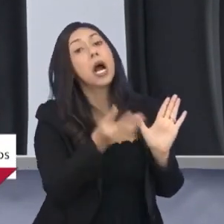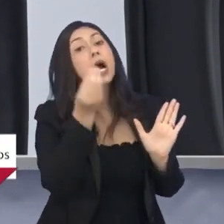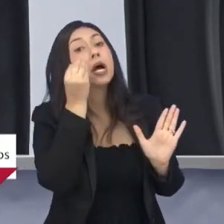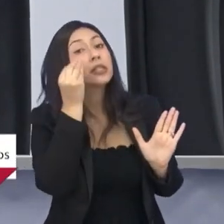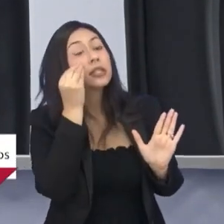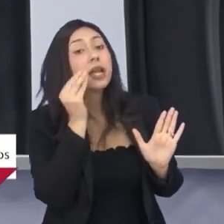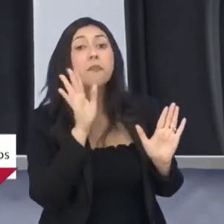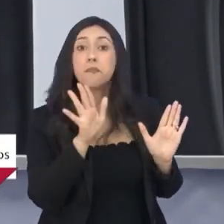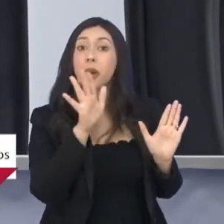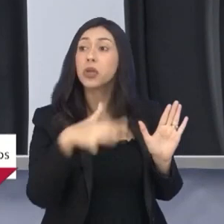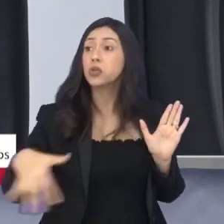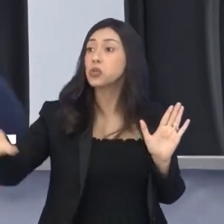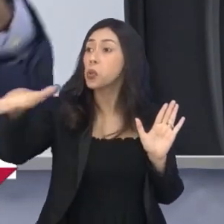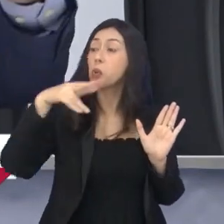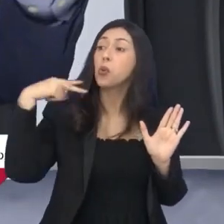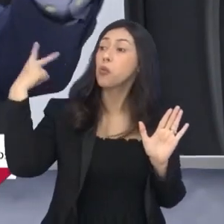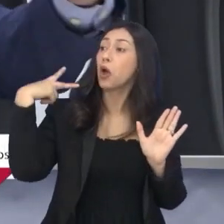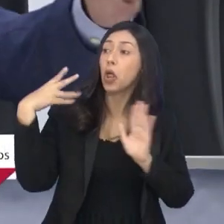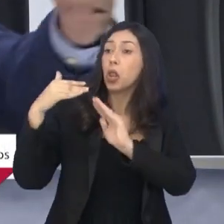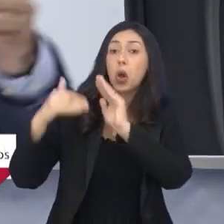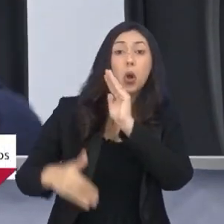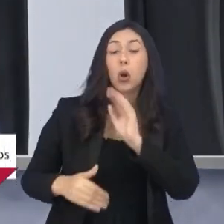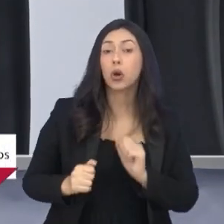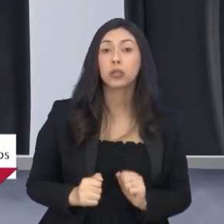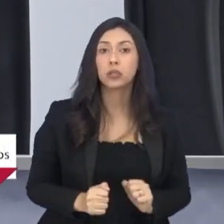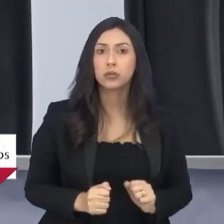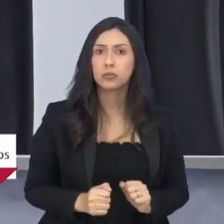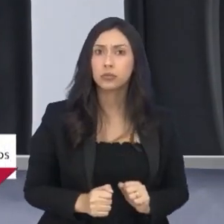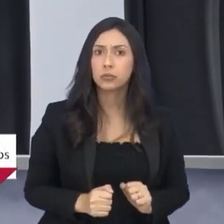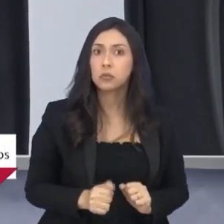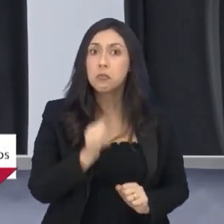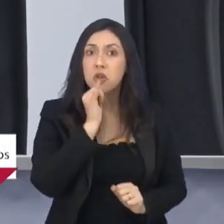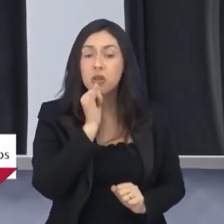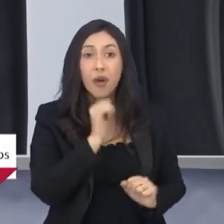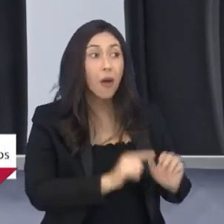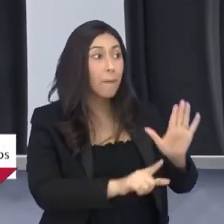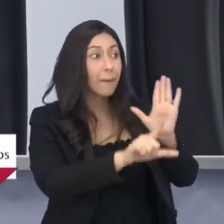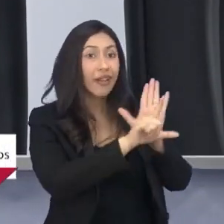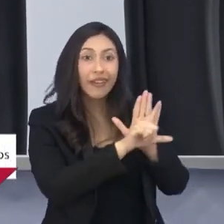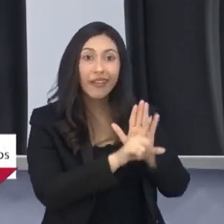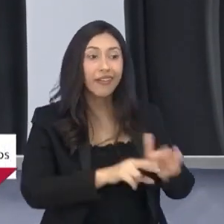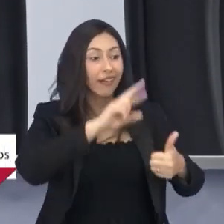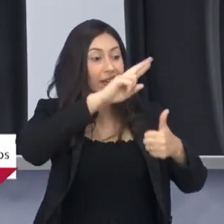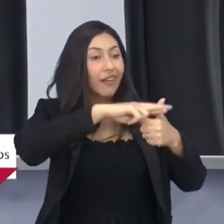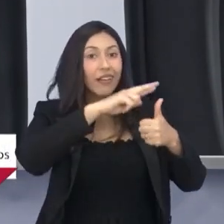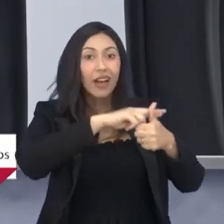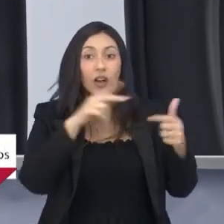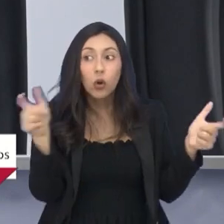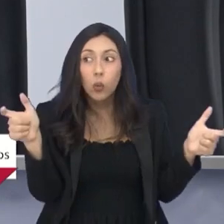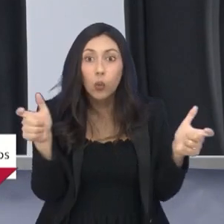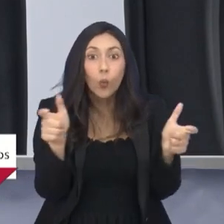PES não aprovaram por exemplo uma lei que diminui a quantidade de Cargos da